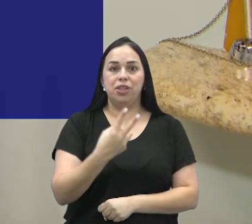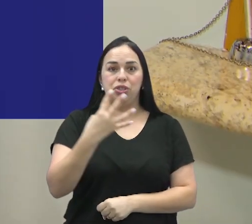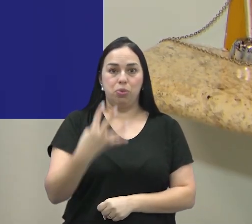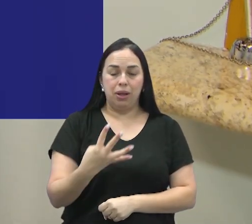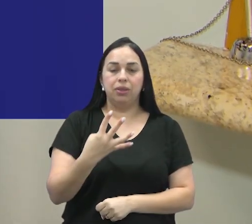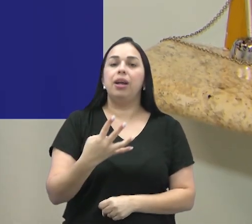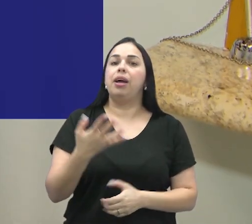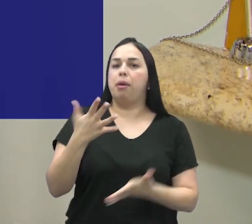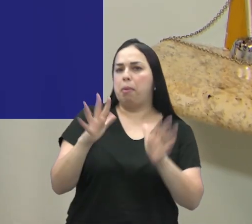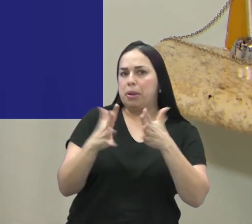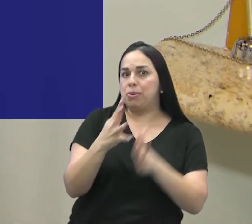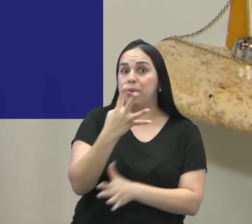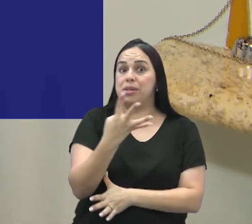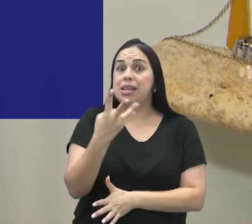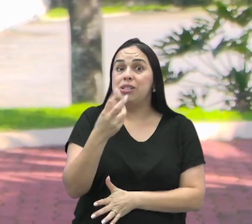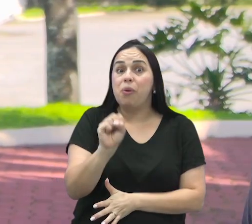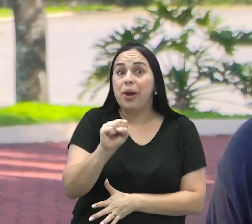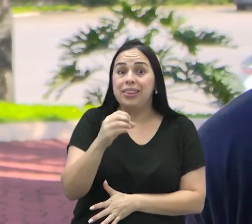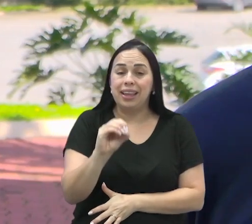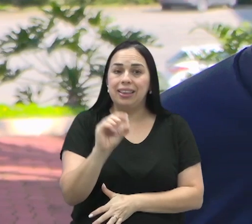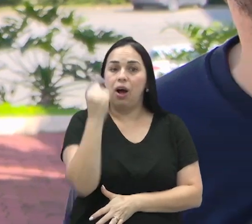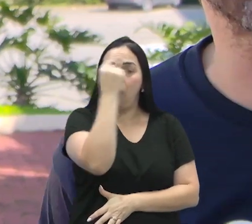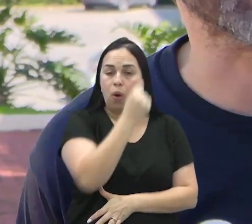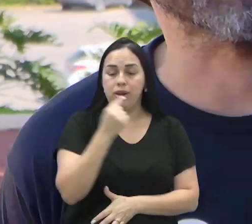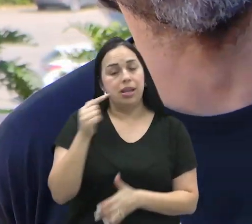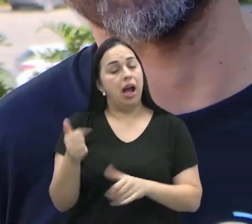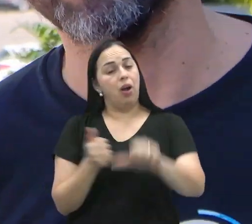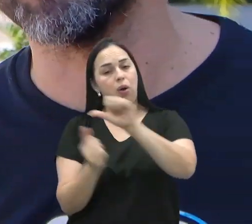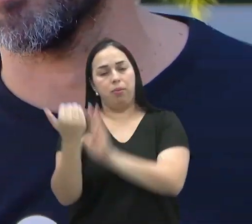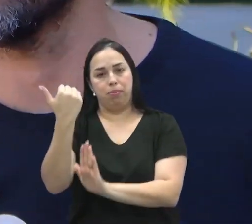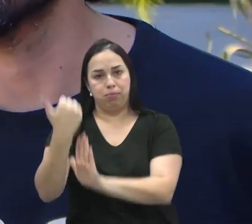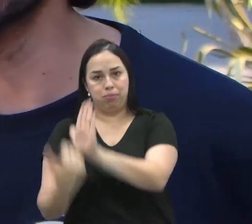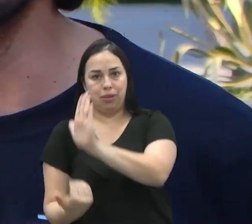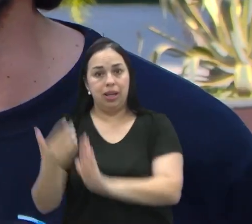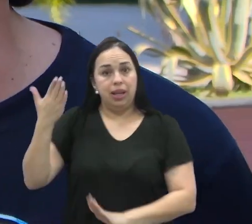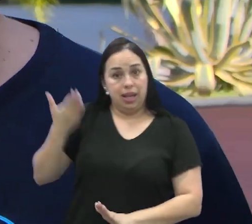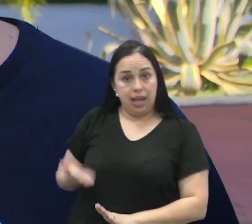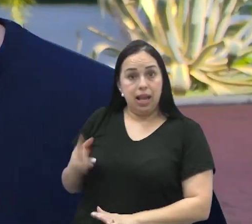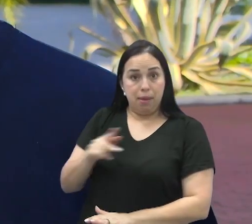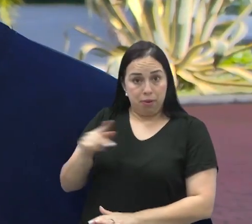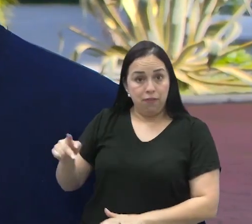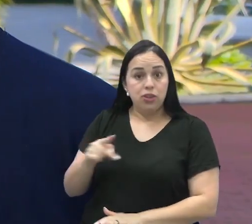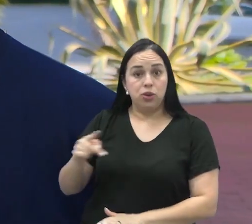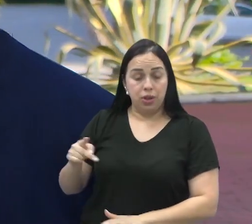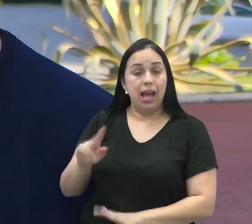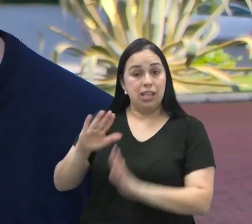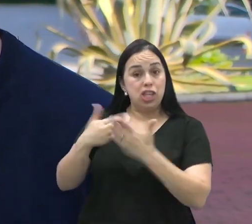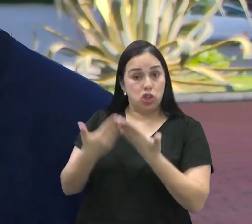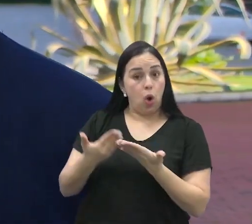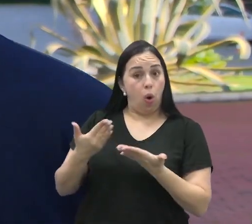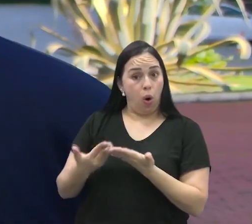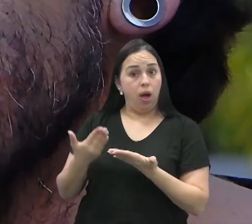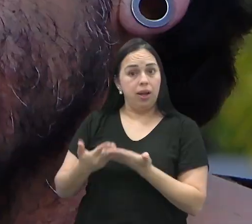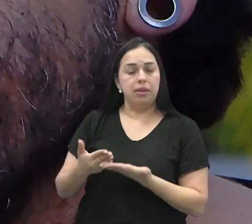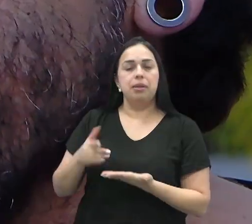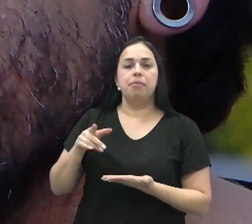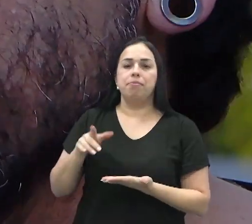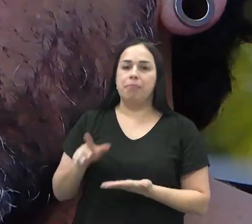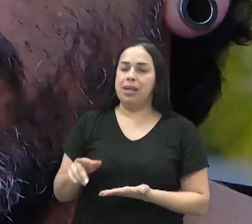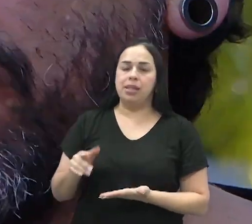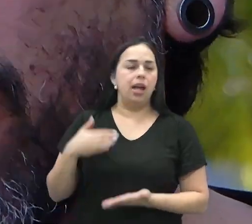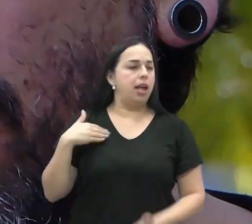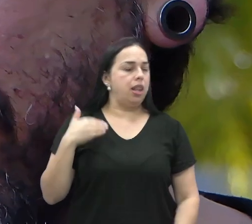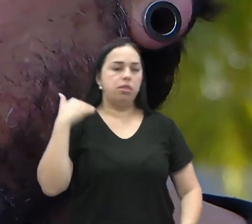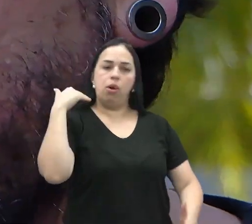serão 466. O Murilo é professor de Geografia e coordenador da escola que mostramos. Por